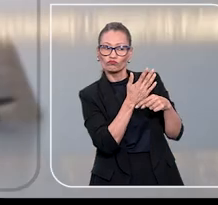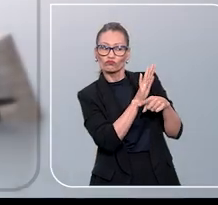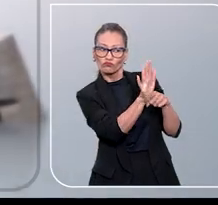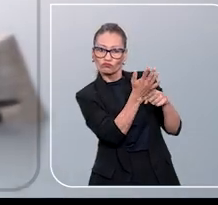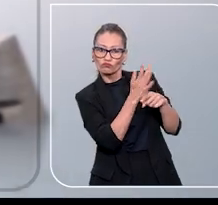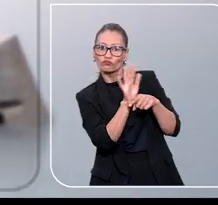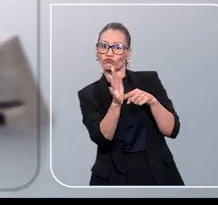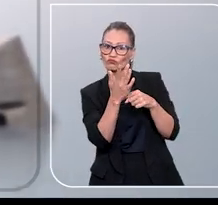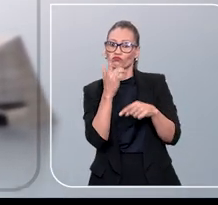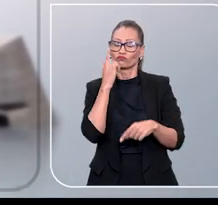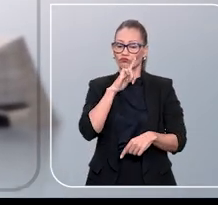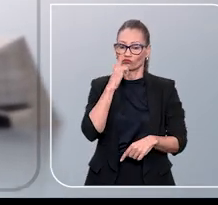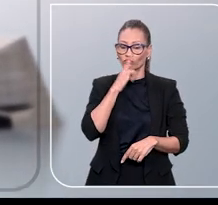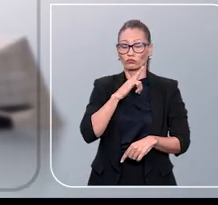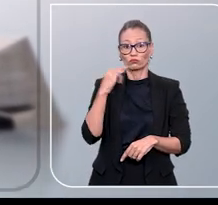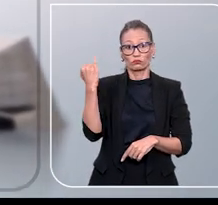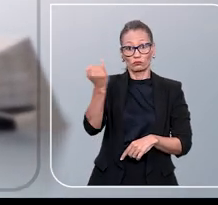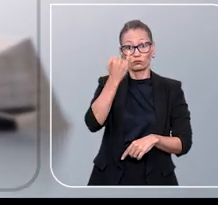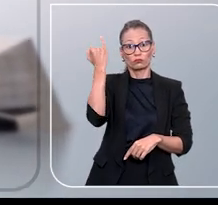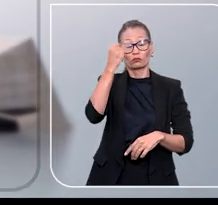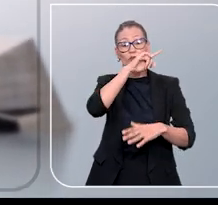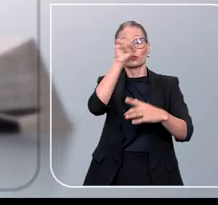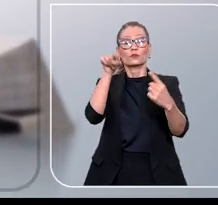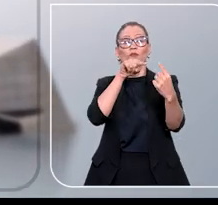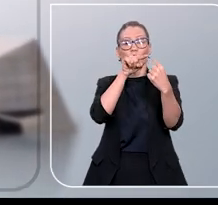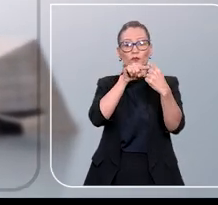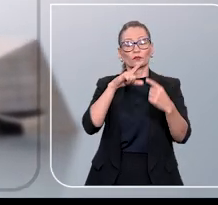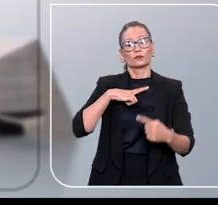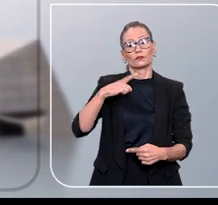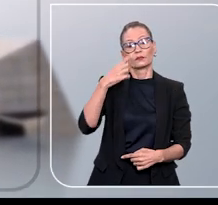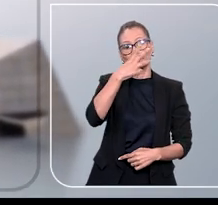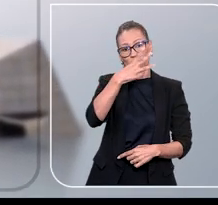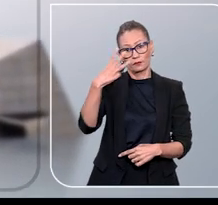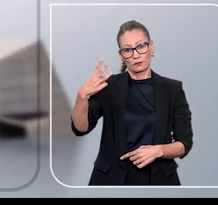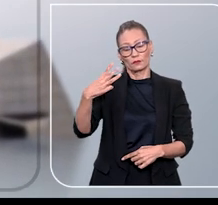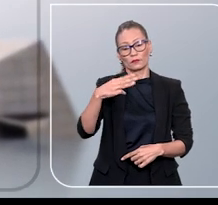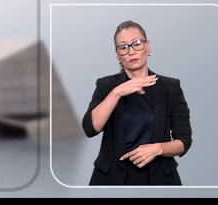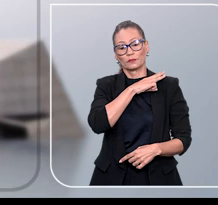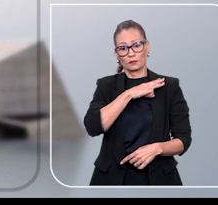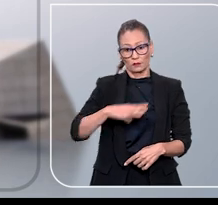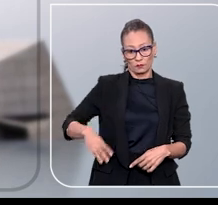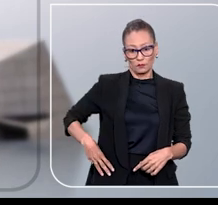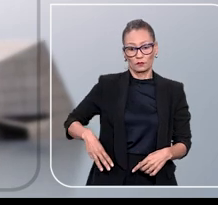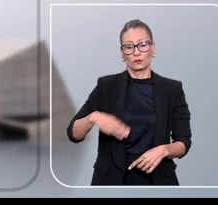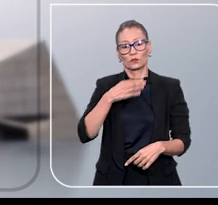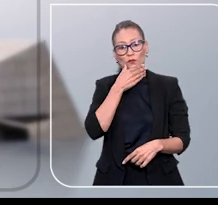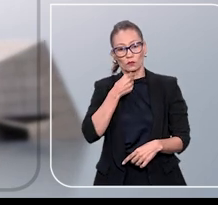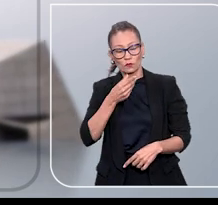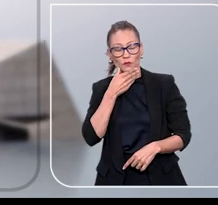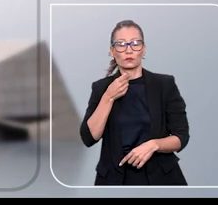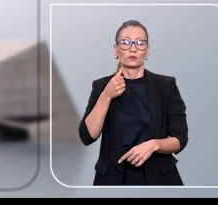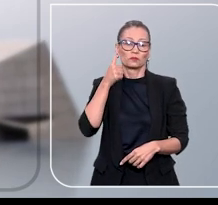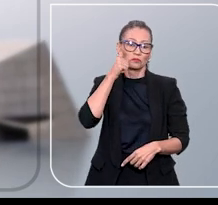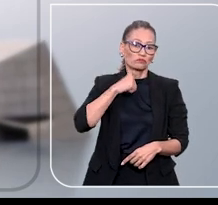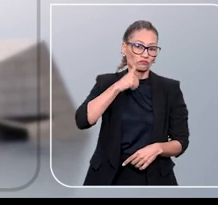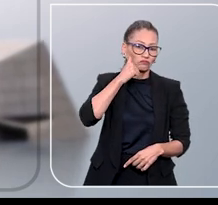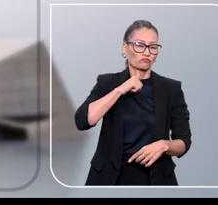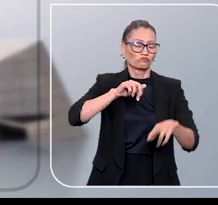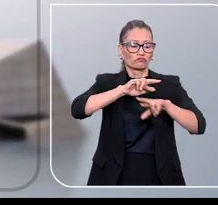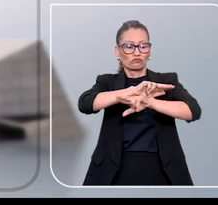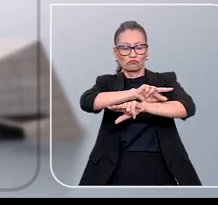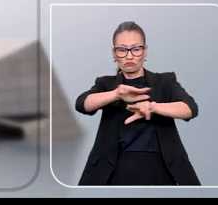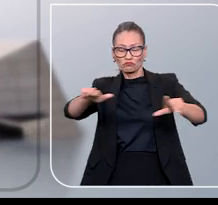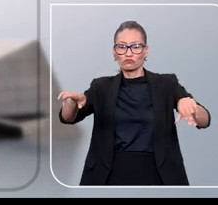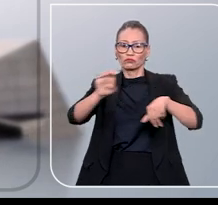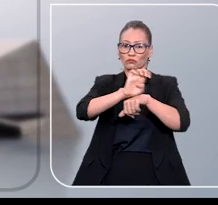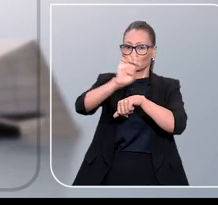À frente dessa importante missão estão 33 ministros, entre homens e mulheres, vindos de diferentes